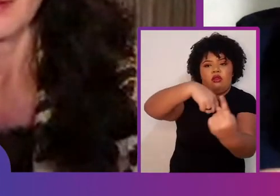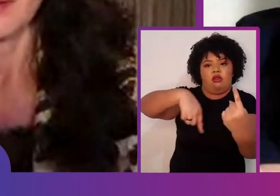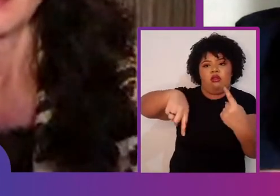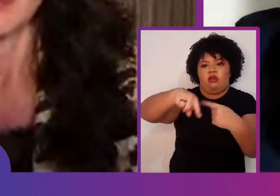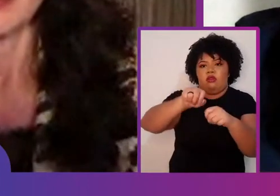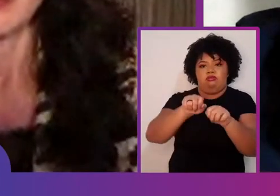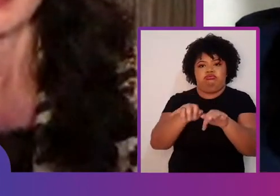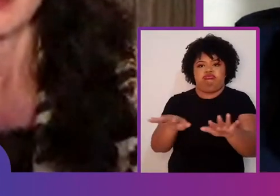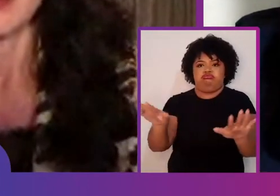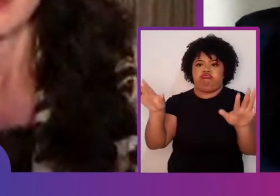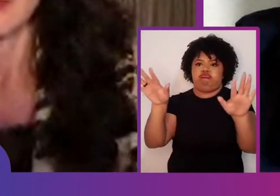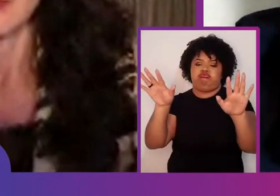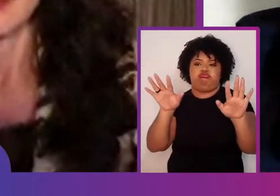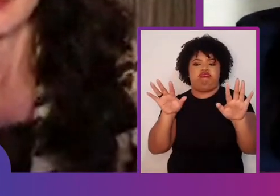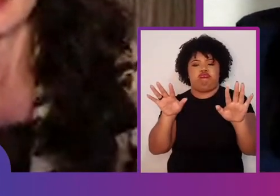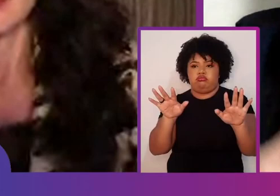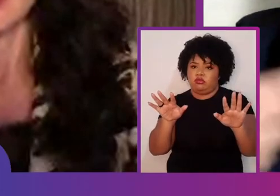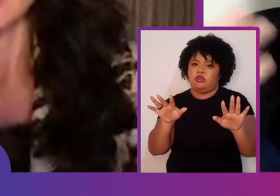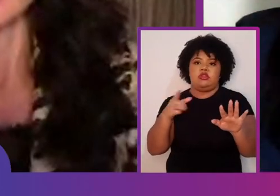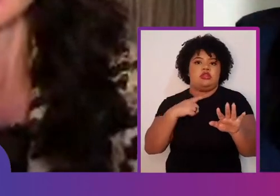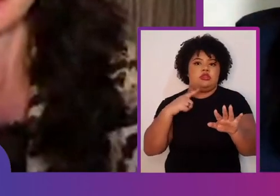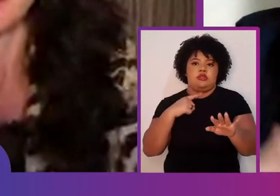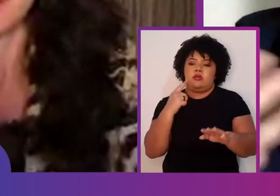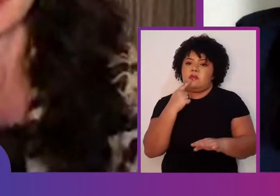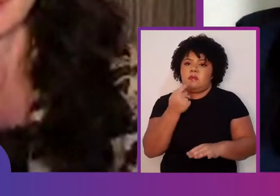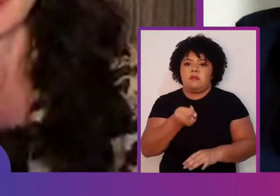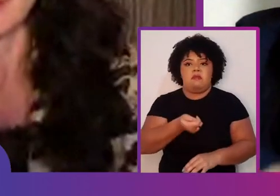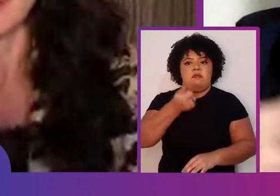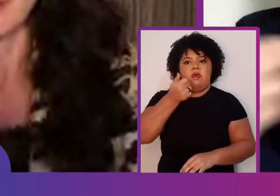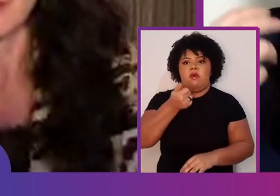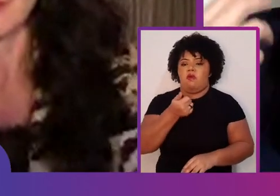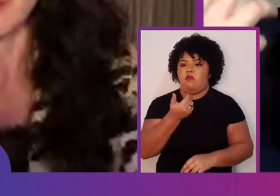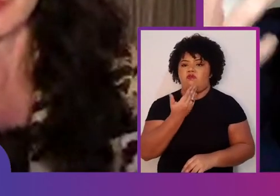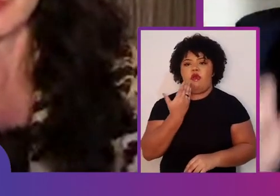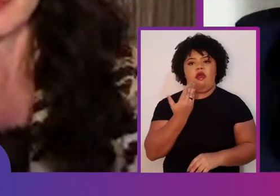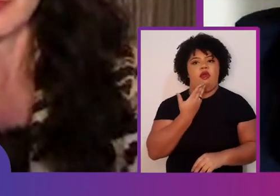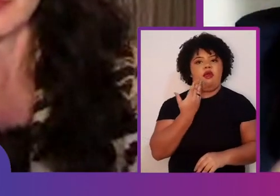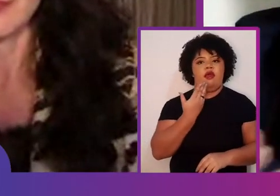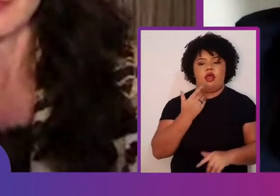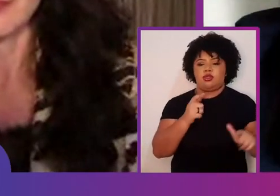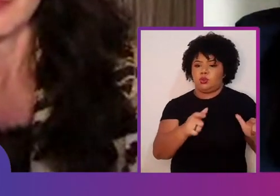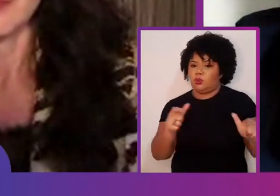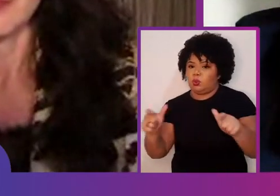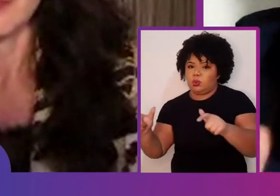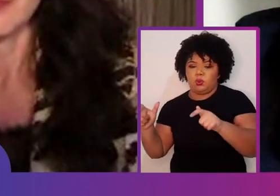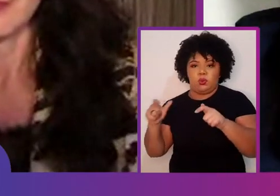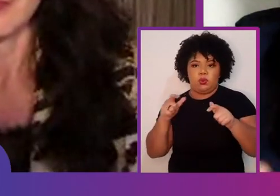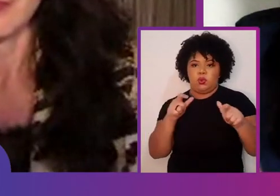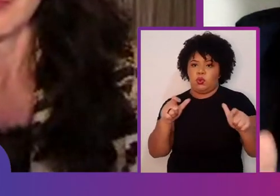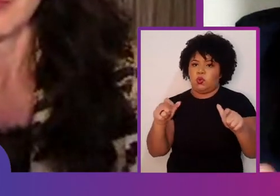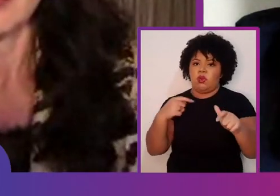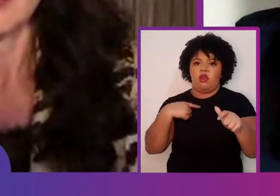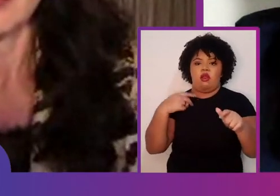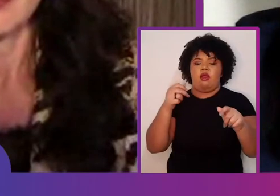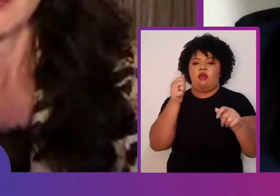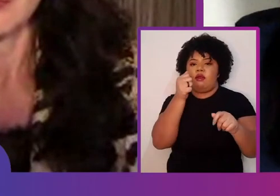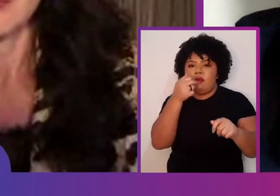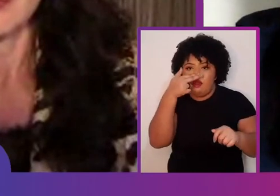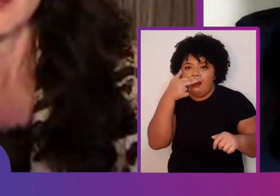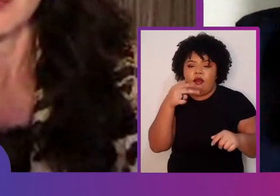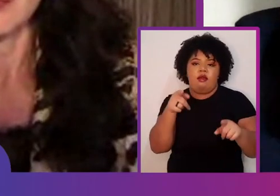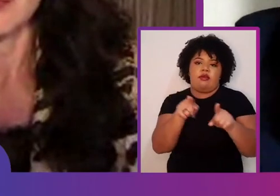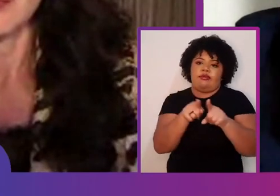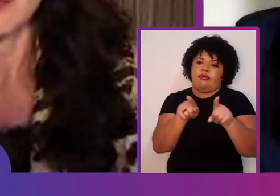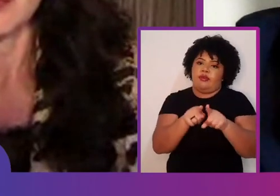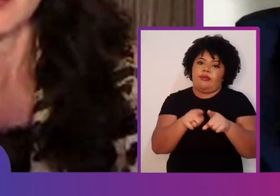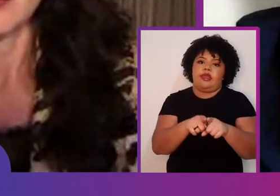né? Ele contamina muito facilmente superfícies, espaços, ele passa pelo ar, então esses vírus são realmente muito